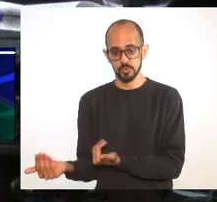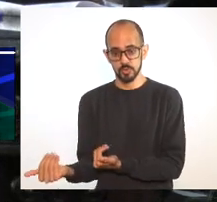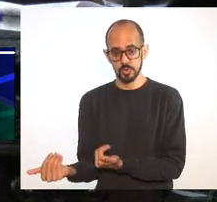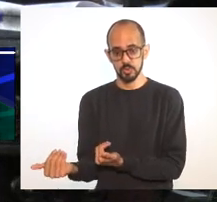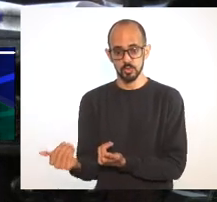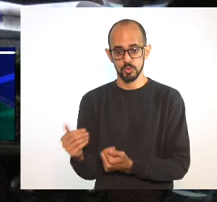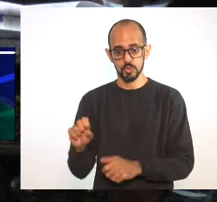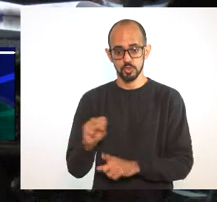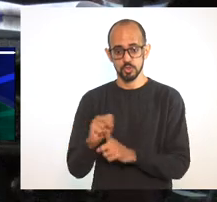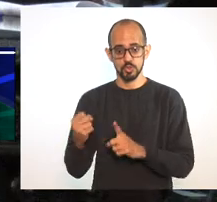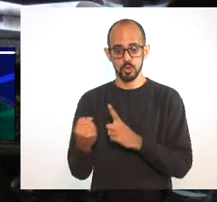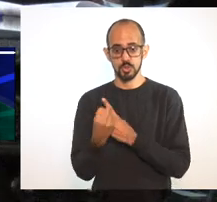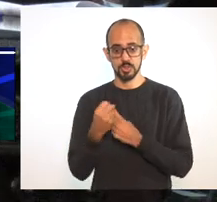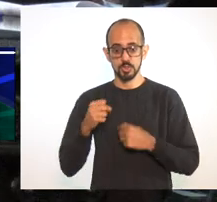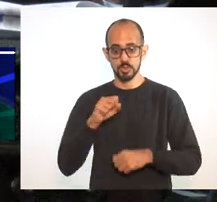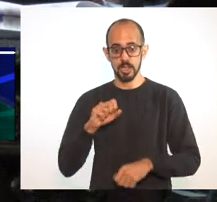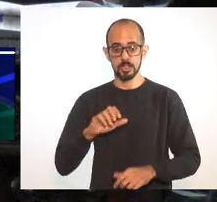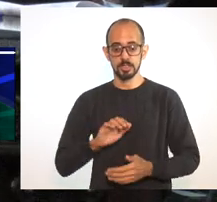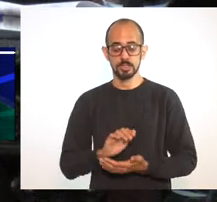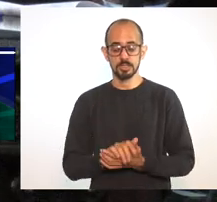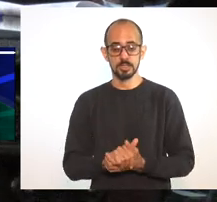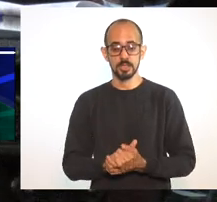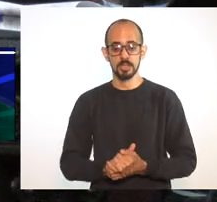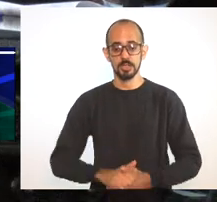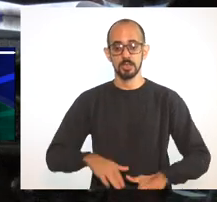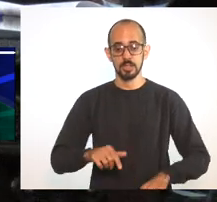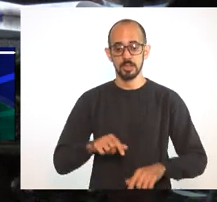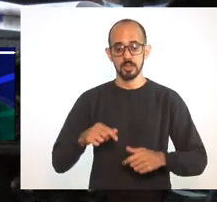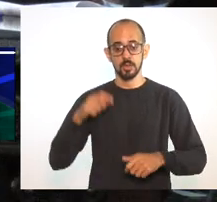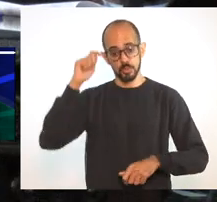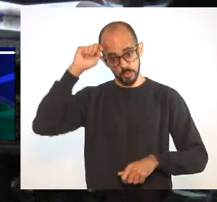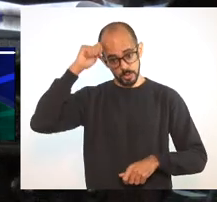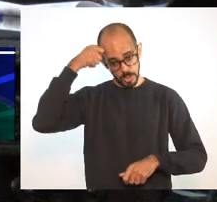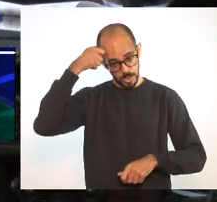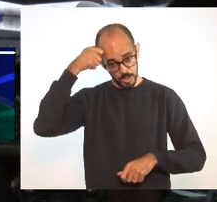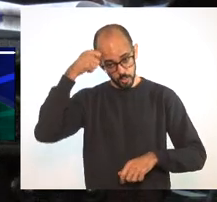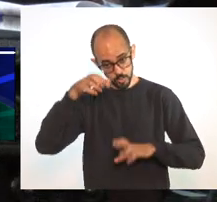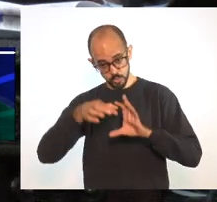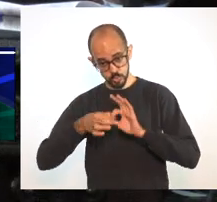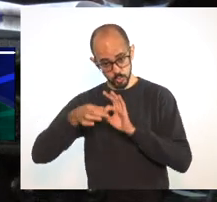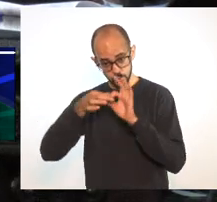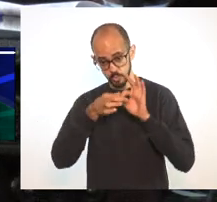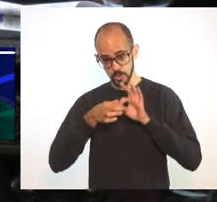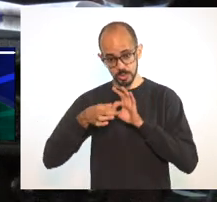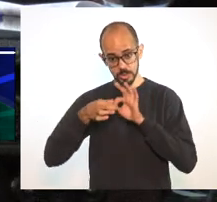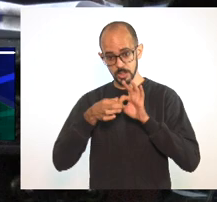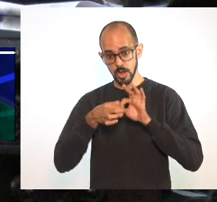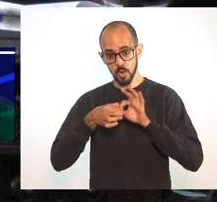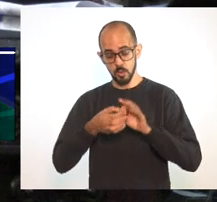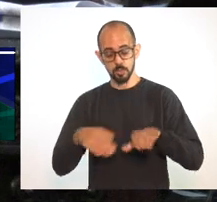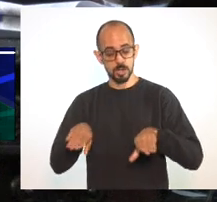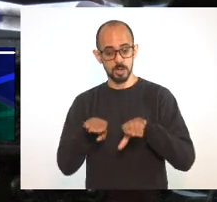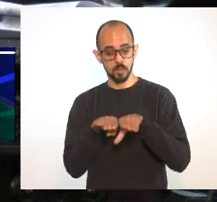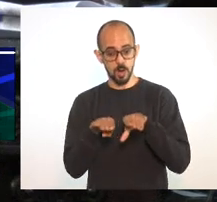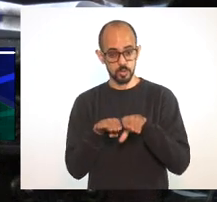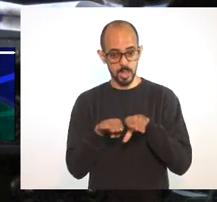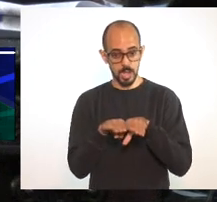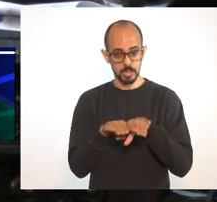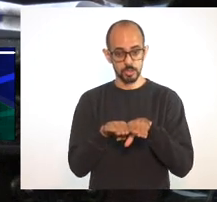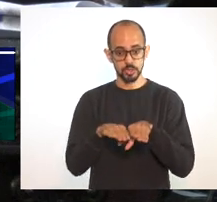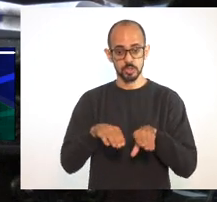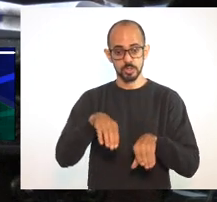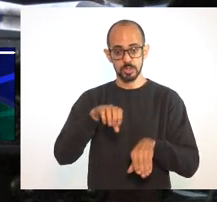Socialista, Cintiel Rio, o Negro, União de Negros e Negras pela Igualdade,